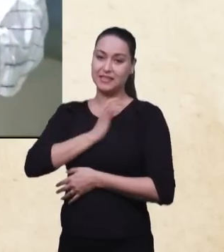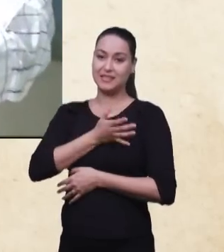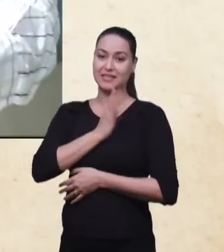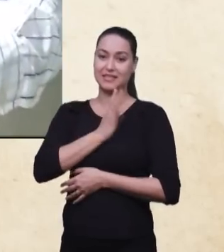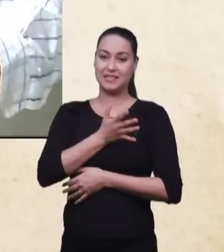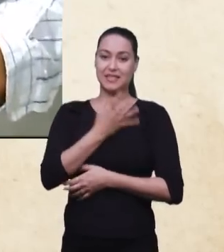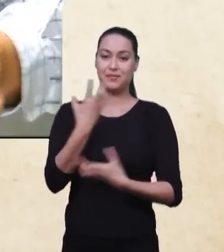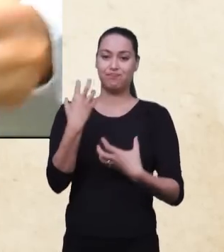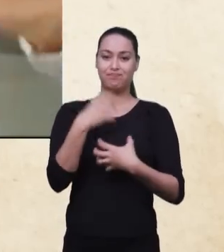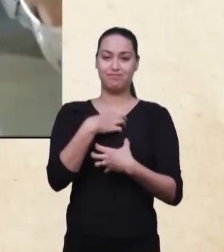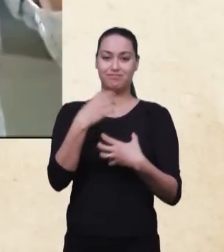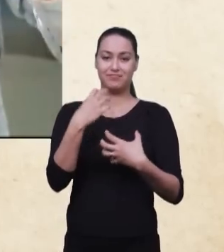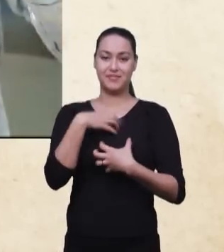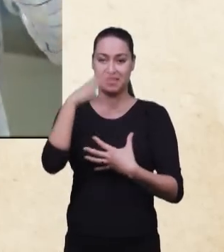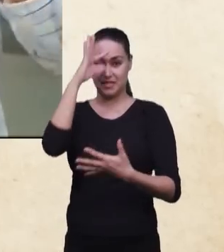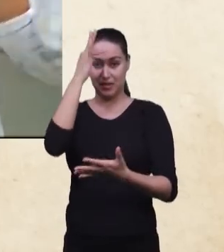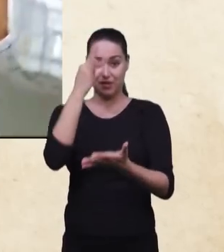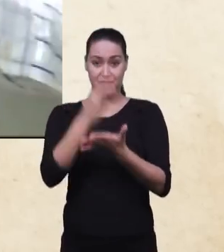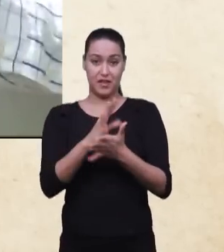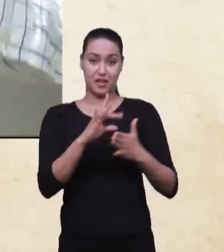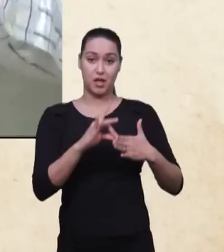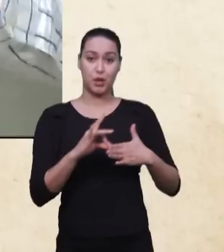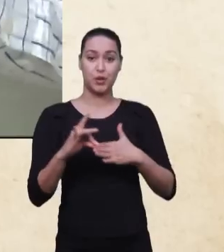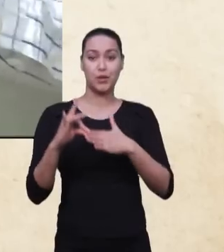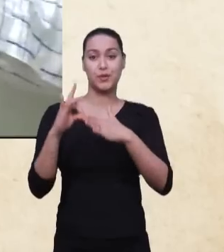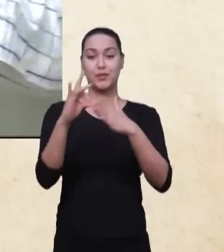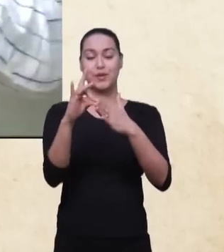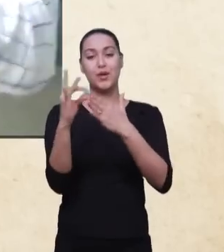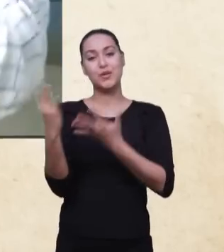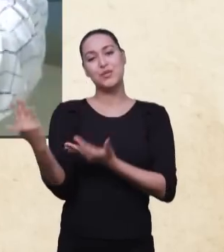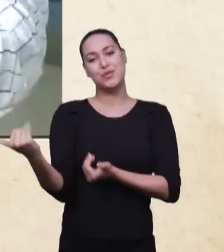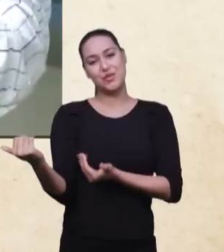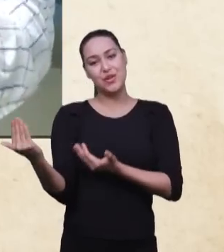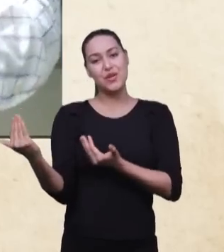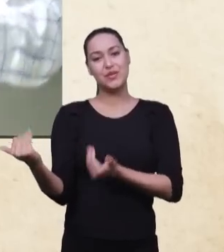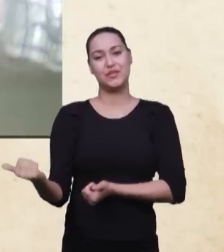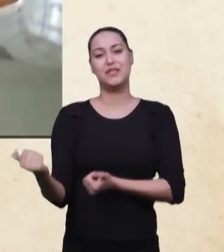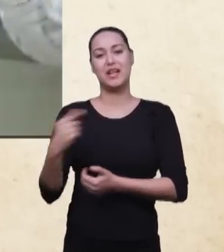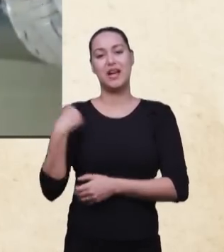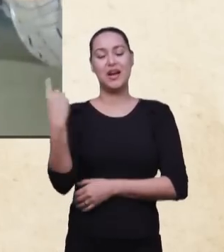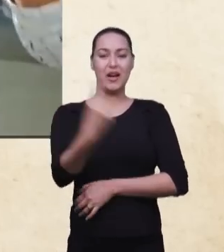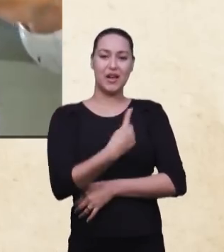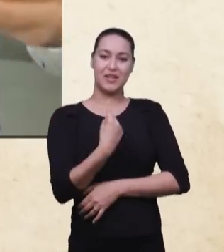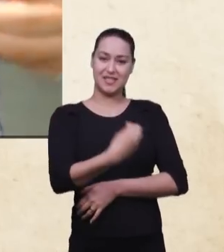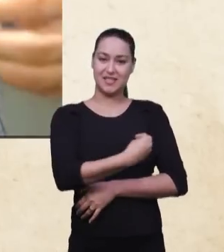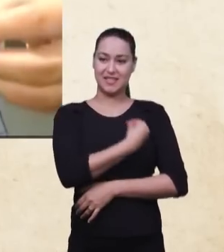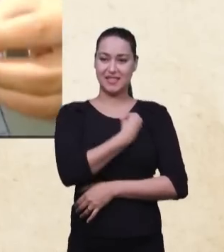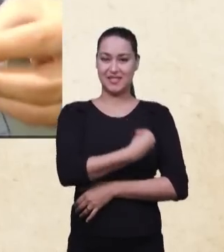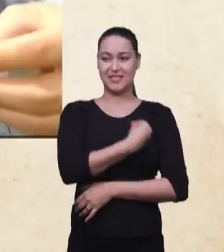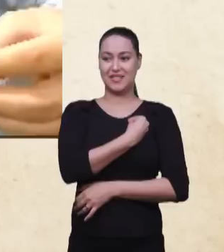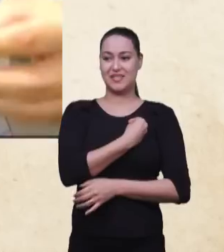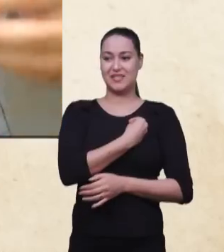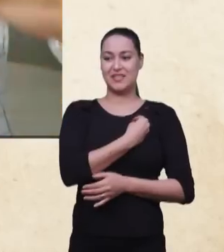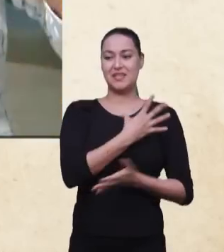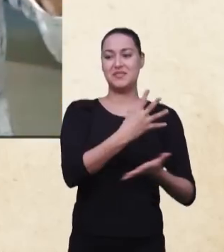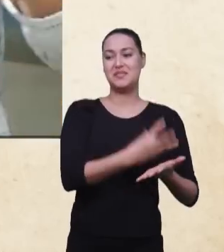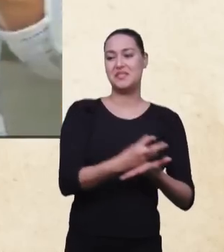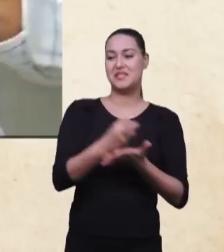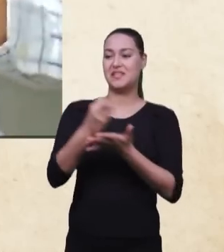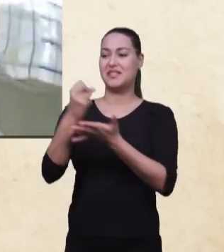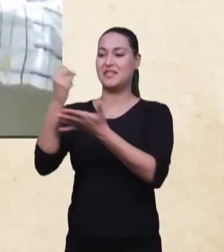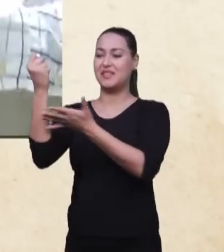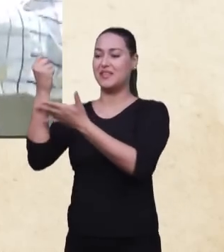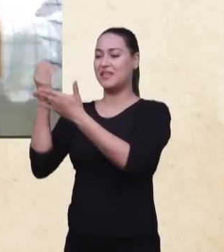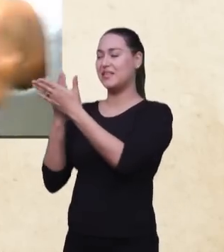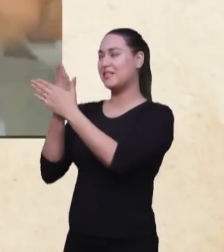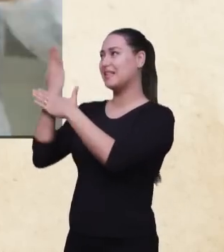vez mais. E esta é a fé que tem conduzido esses jovens, que tem conduzido as nossas vidas para a